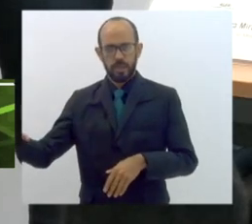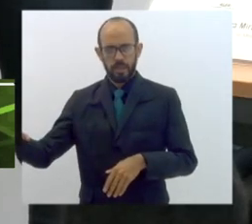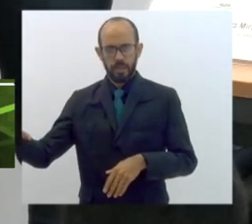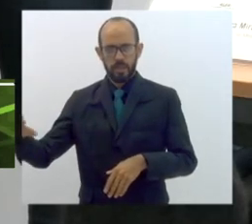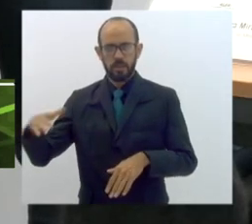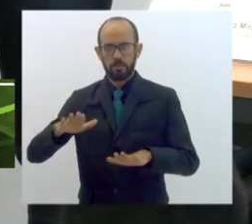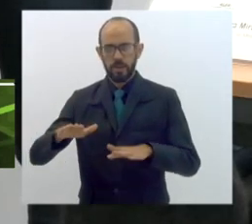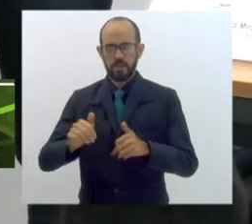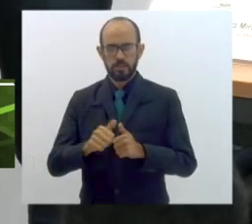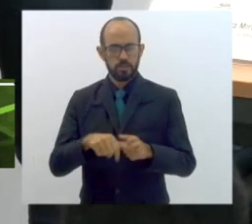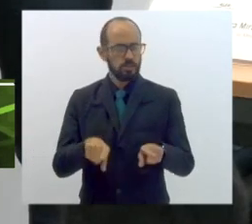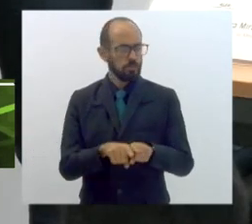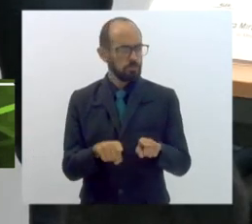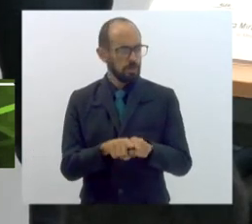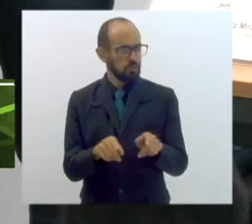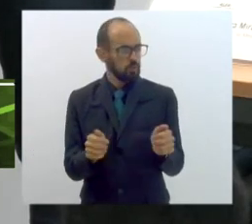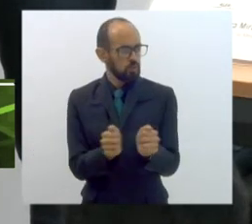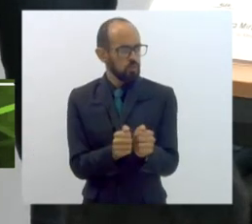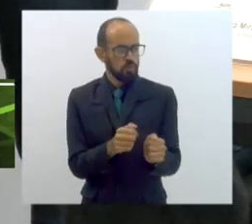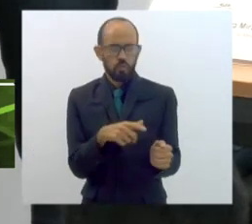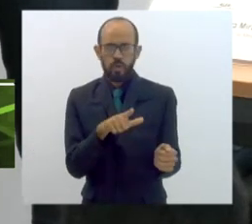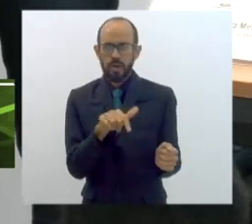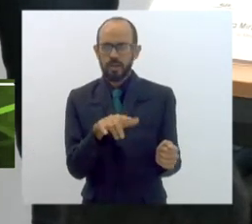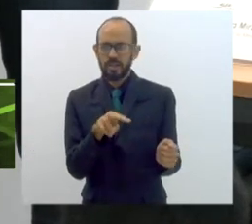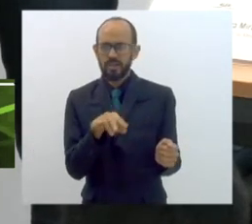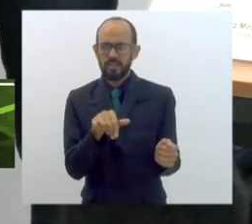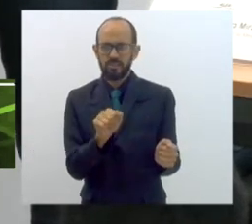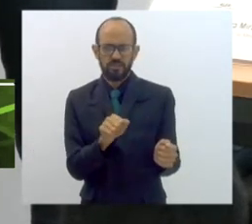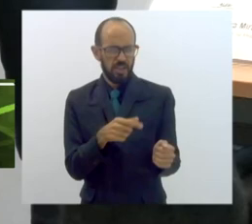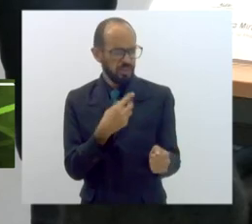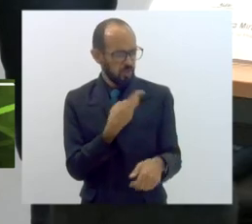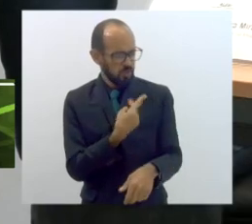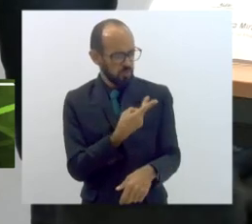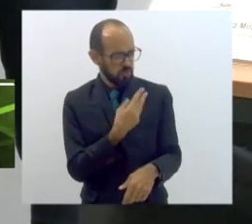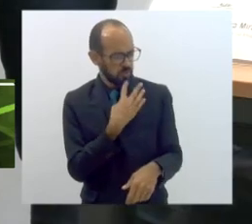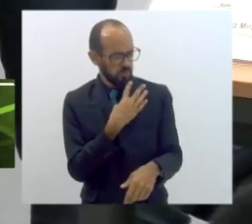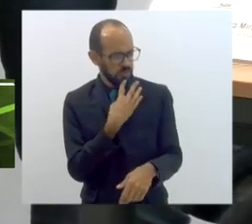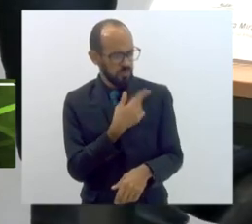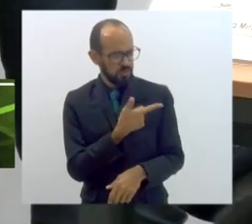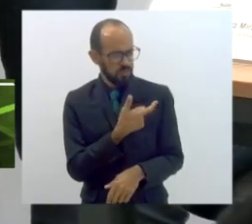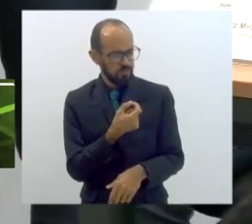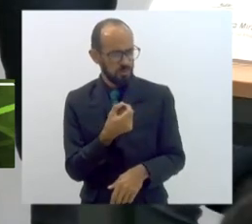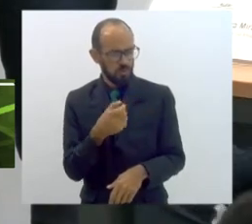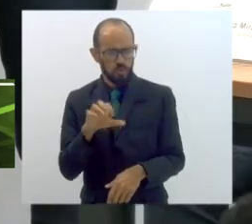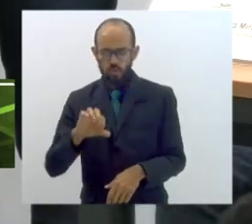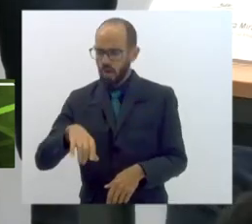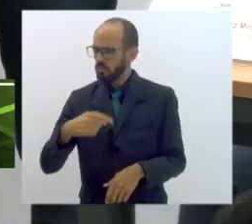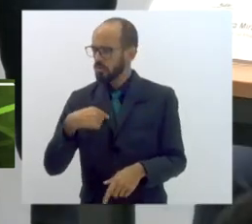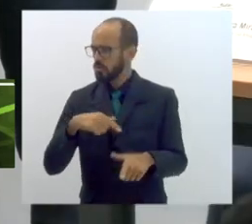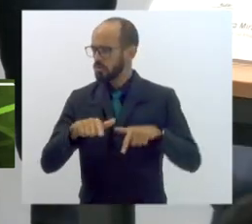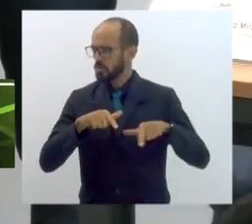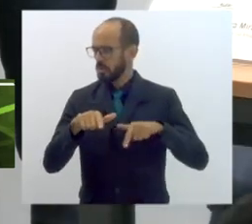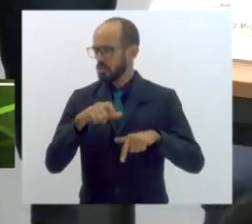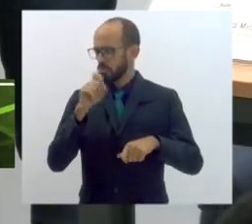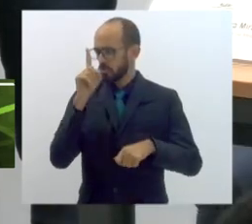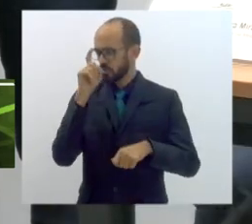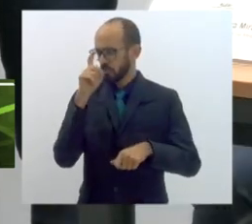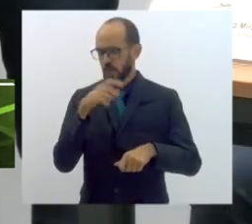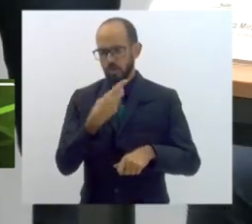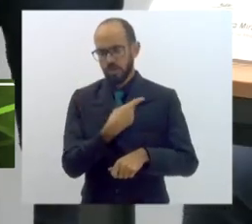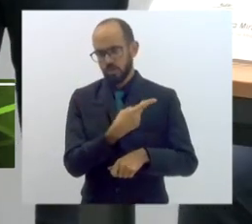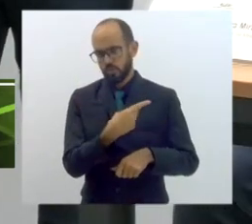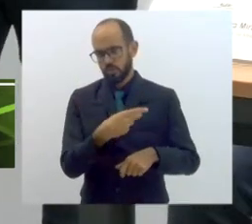acompanho a Lívia desde, acho que eu conheço a Lívia em 2009, né, Lívia? Eu trabalhava no hospital e a Lívia já estava nessa luta